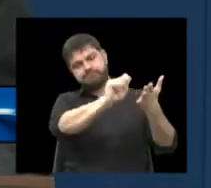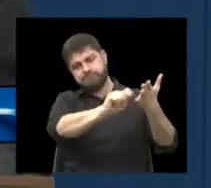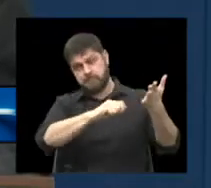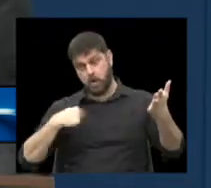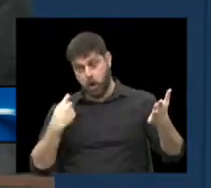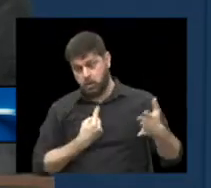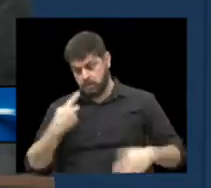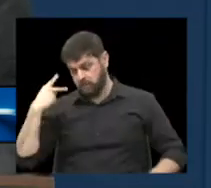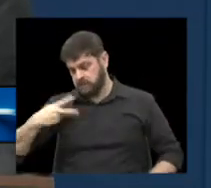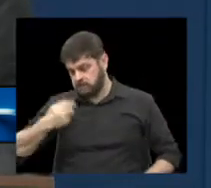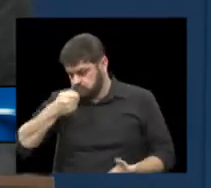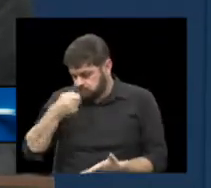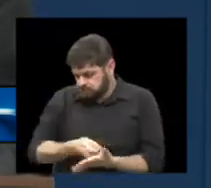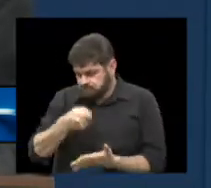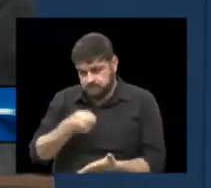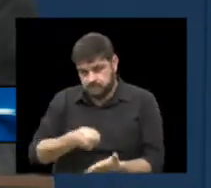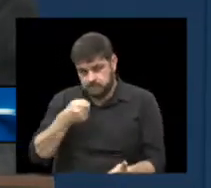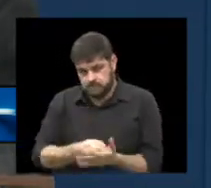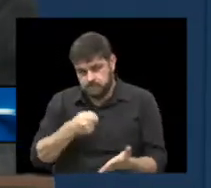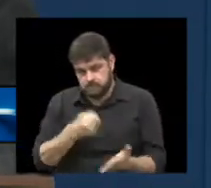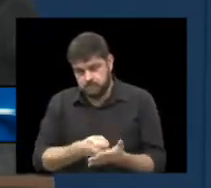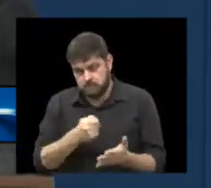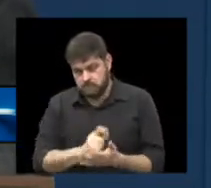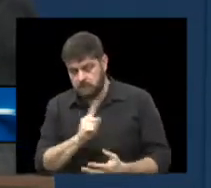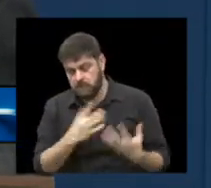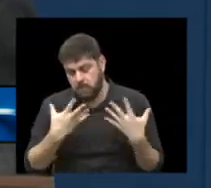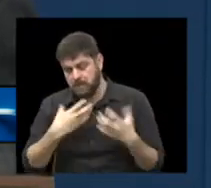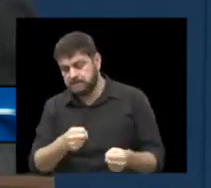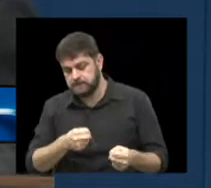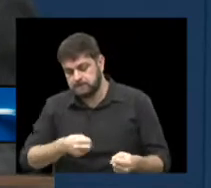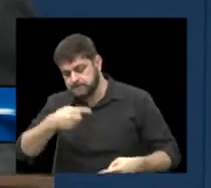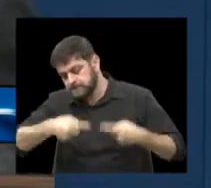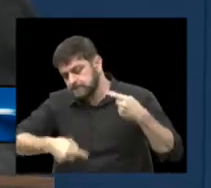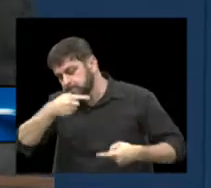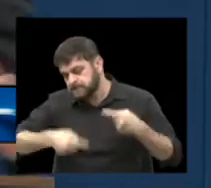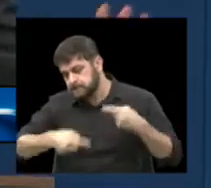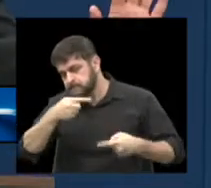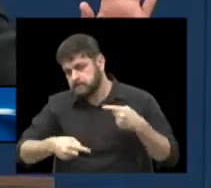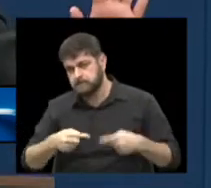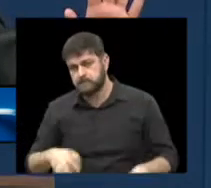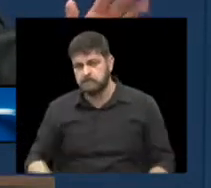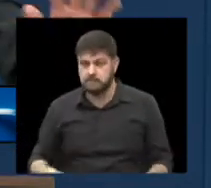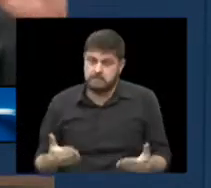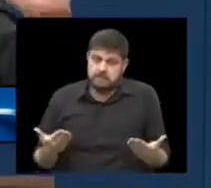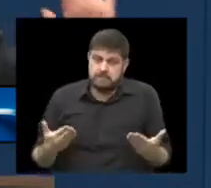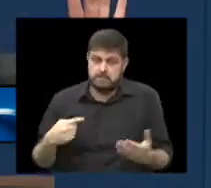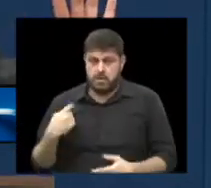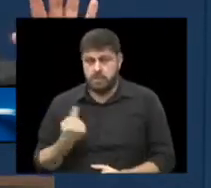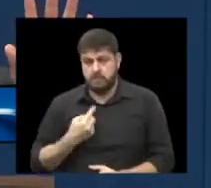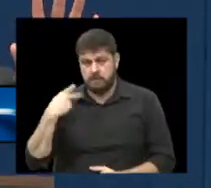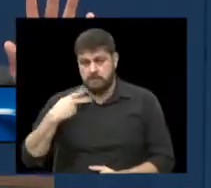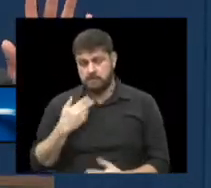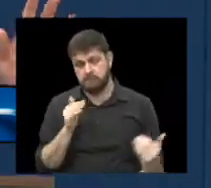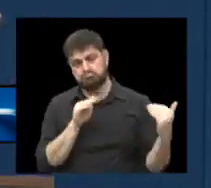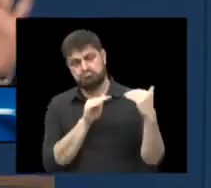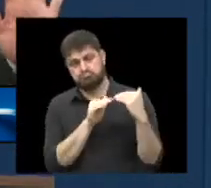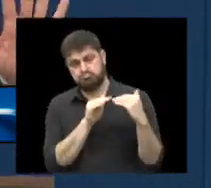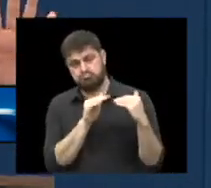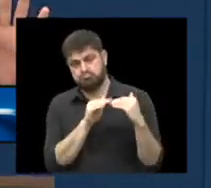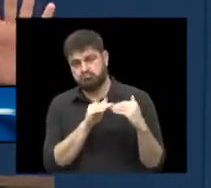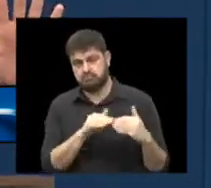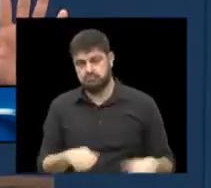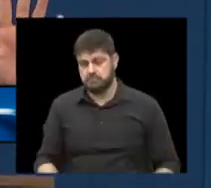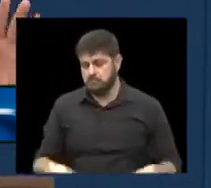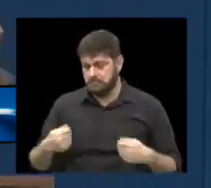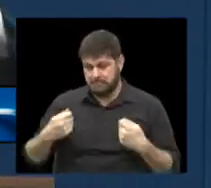obrigação, é nossa atribuição debater o que chega nessa casa. Ou então, nós concordamos, e aí a gente não